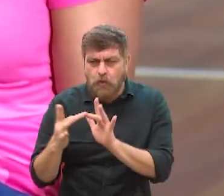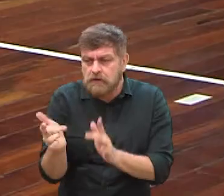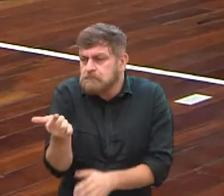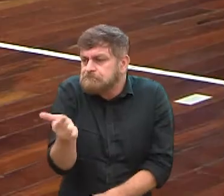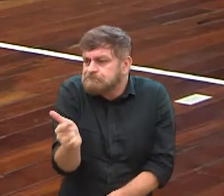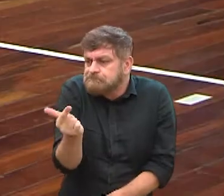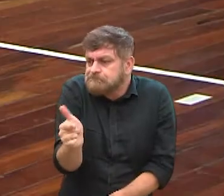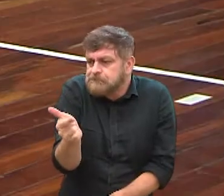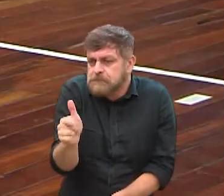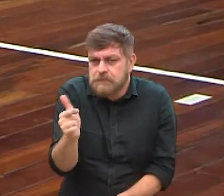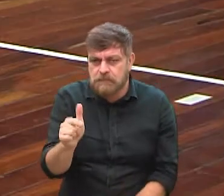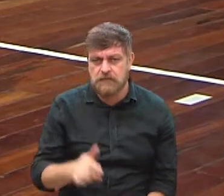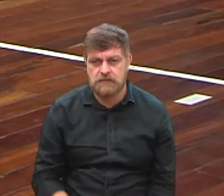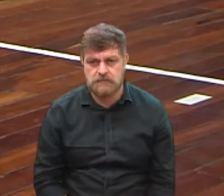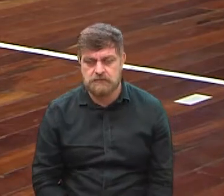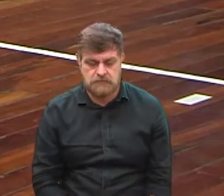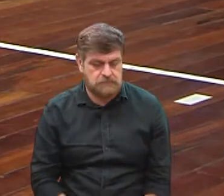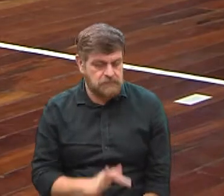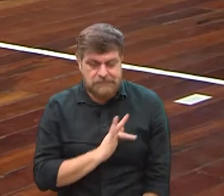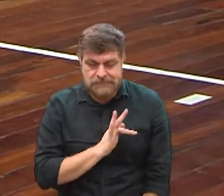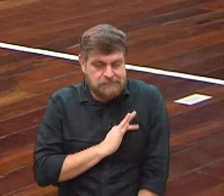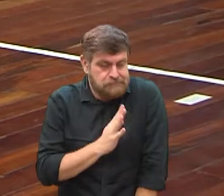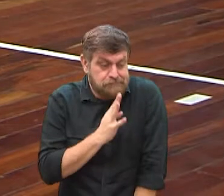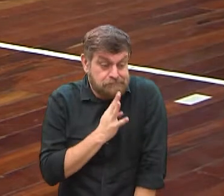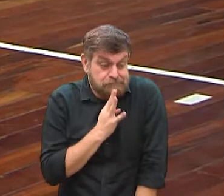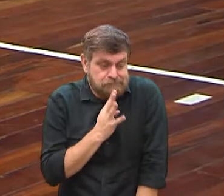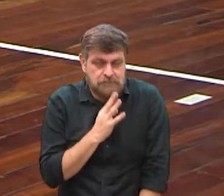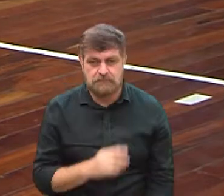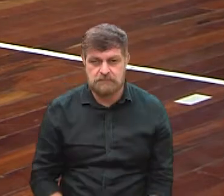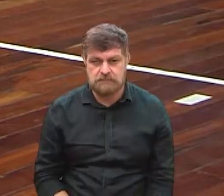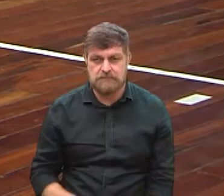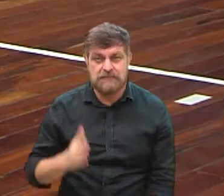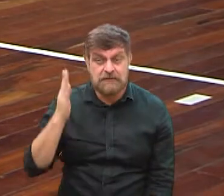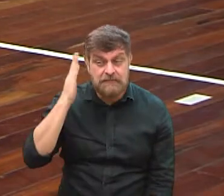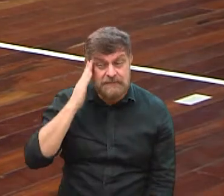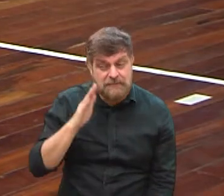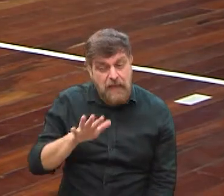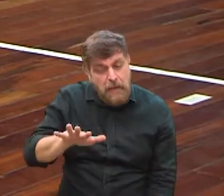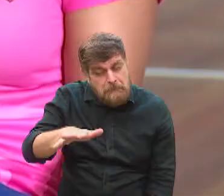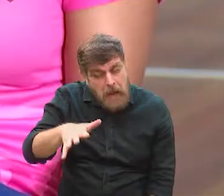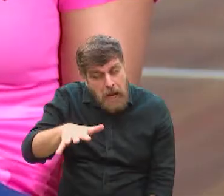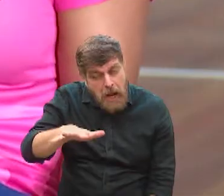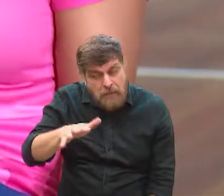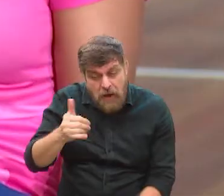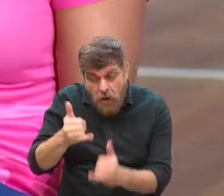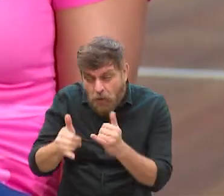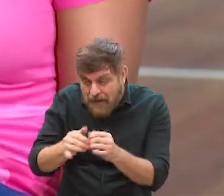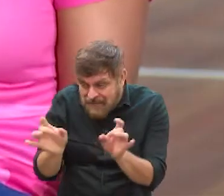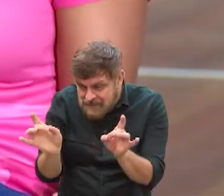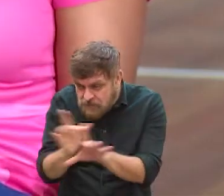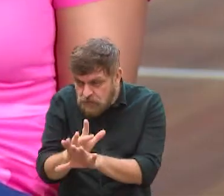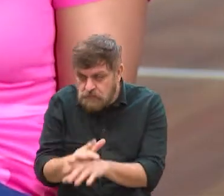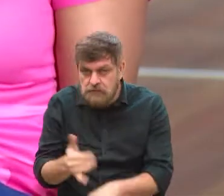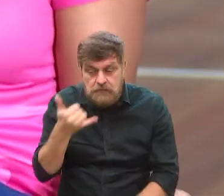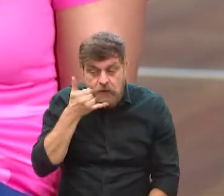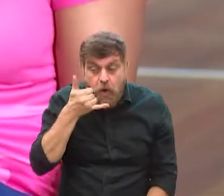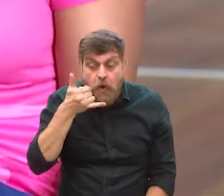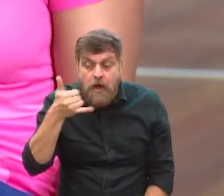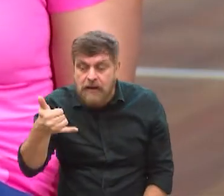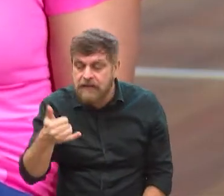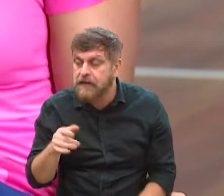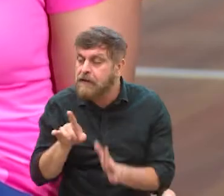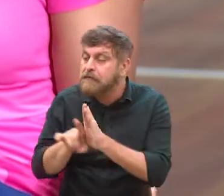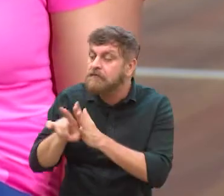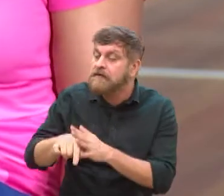contato dos outros técnicos, mas eu já sabia que estava mais ou menos fechando já, e eu liguei para cá para ver como é